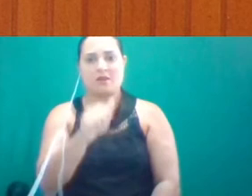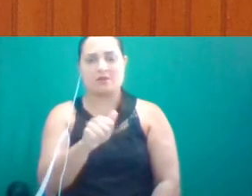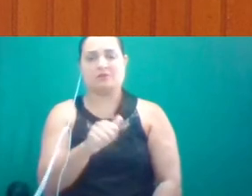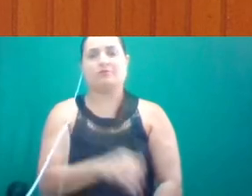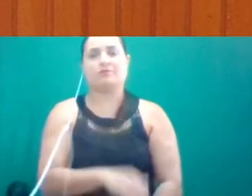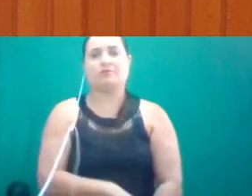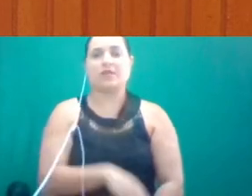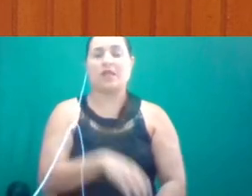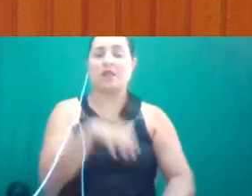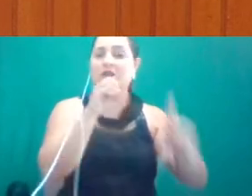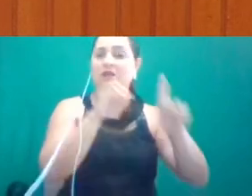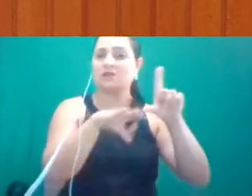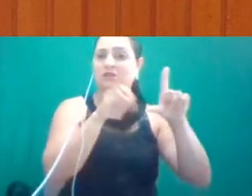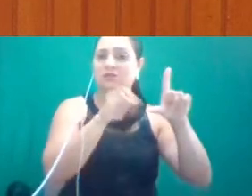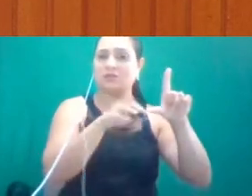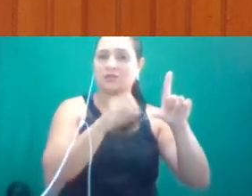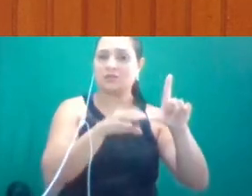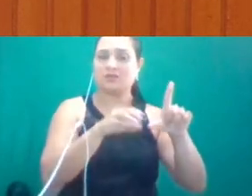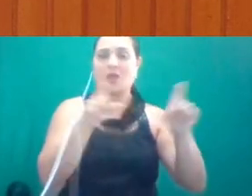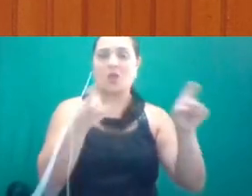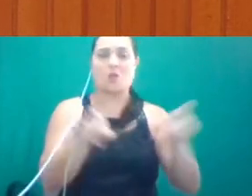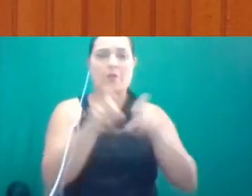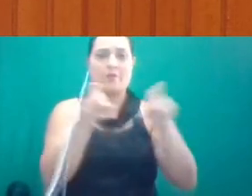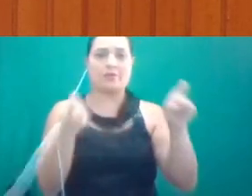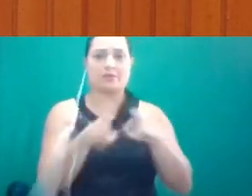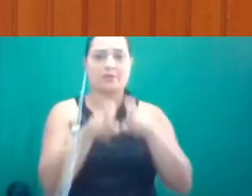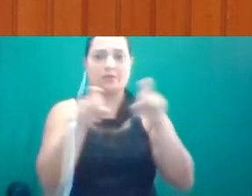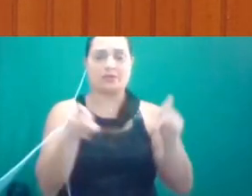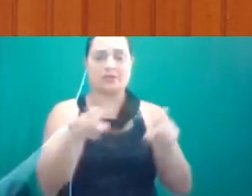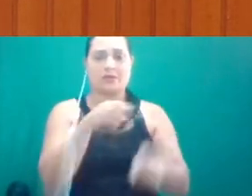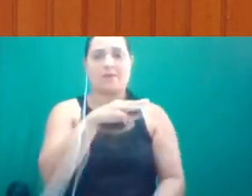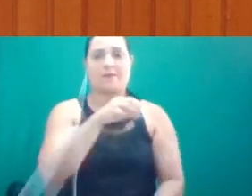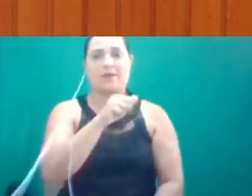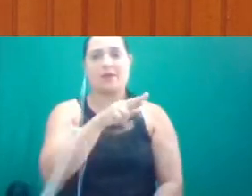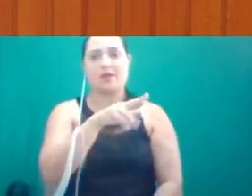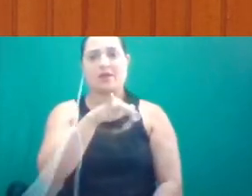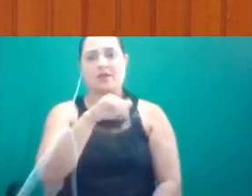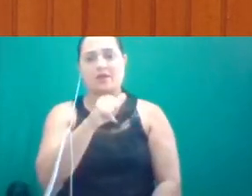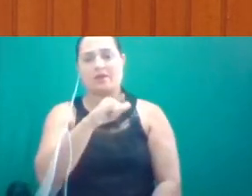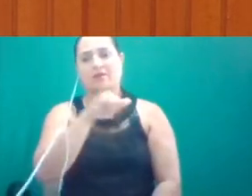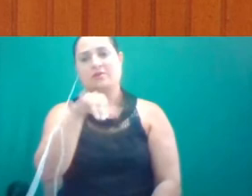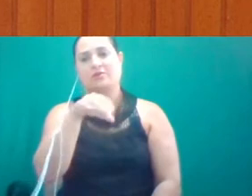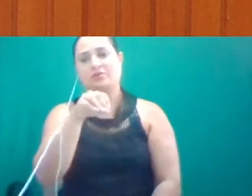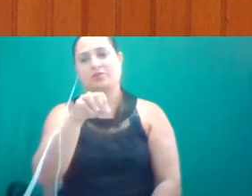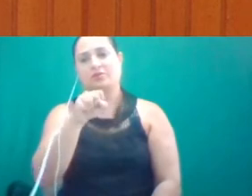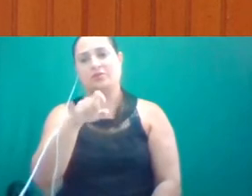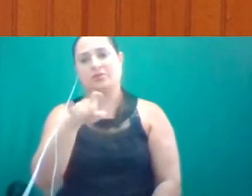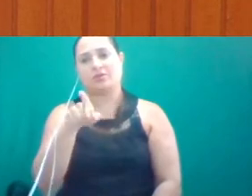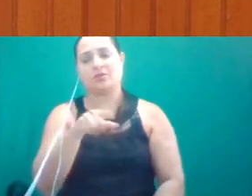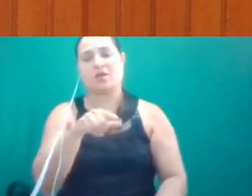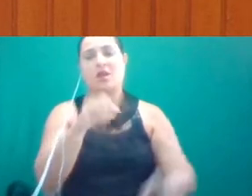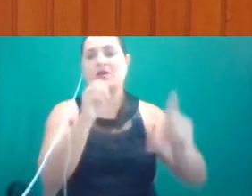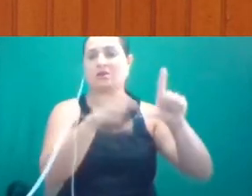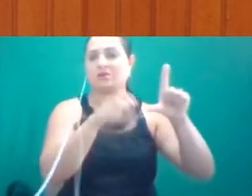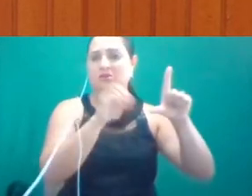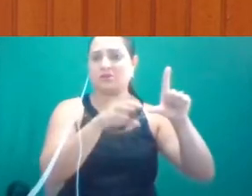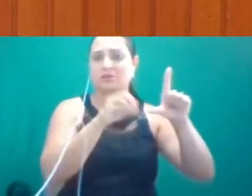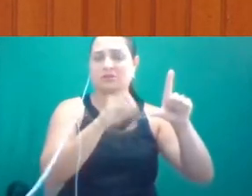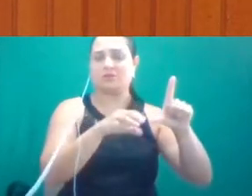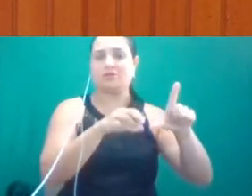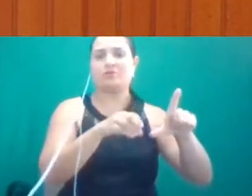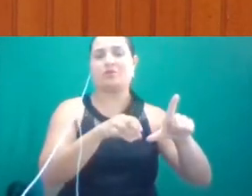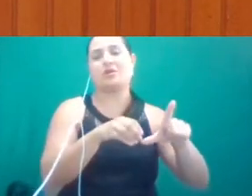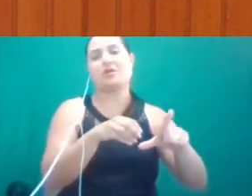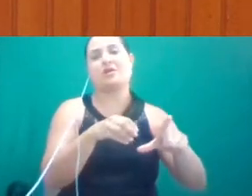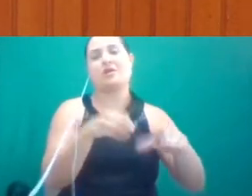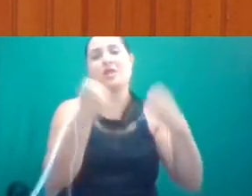Florentino dos Santos. Licenciatura em Matemática, Patrick Gomes de Queiroz. Licenciatura em